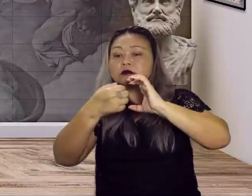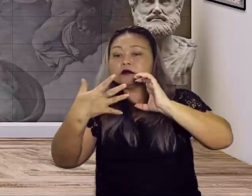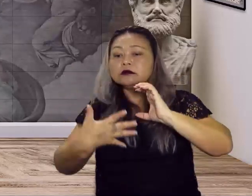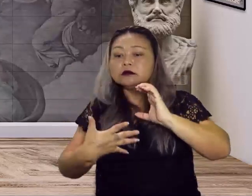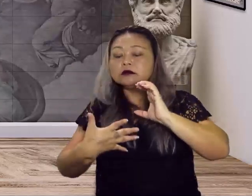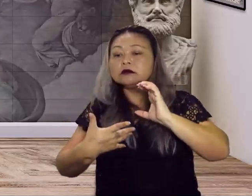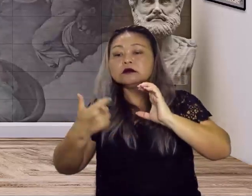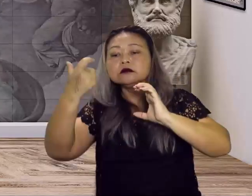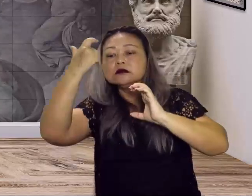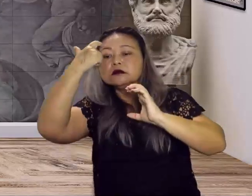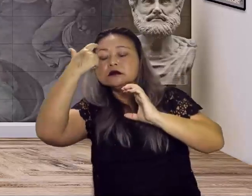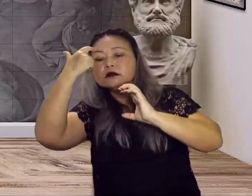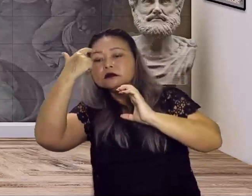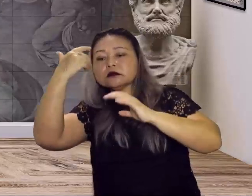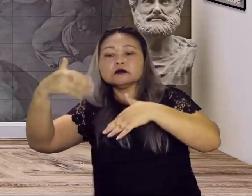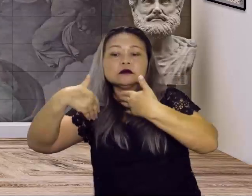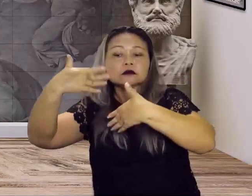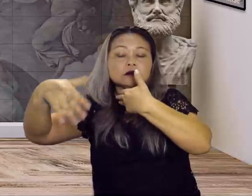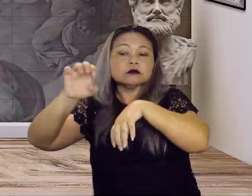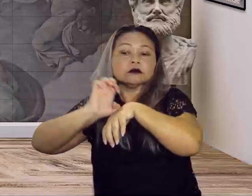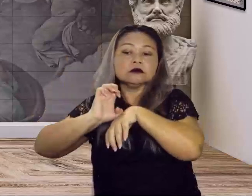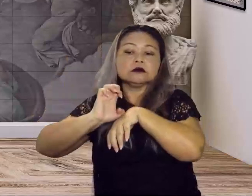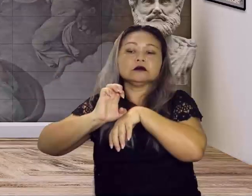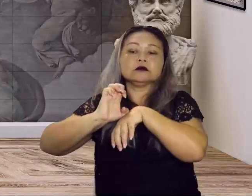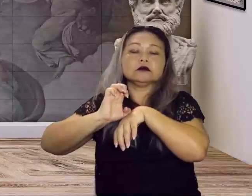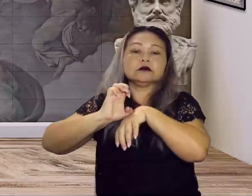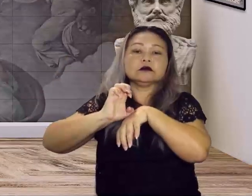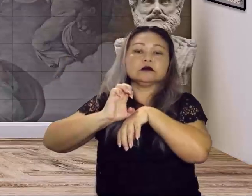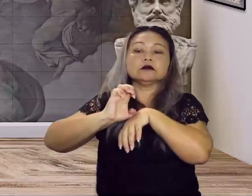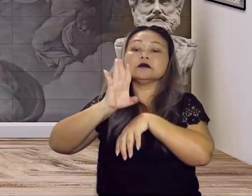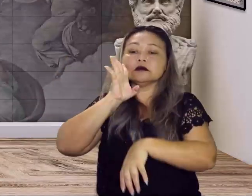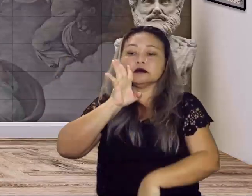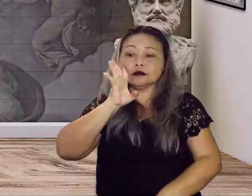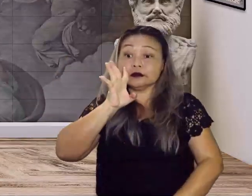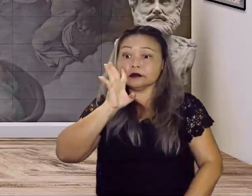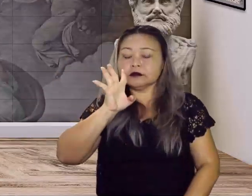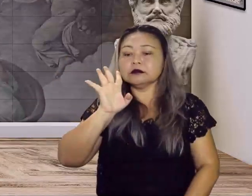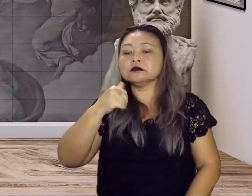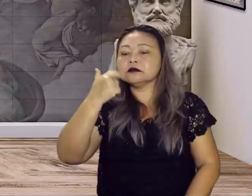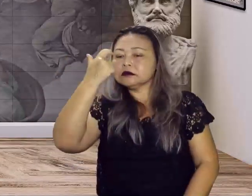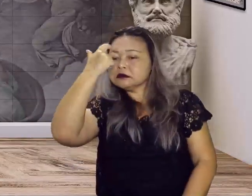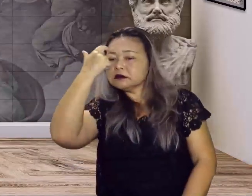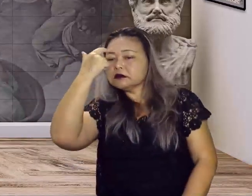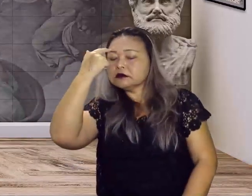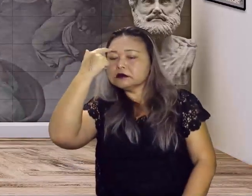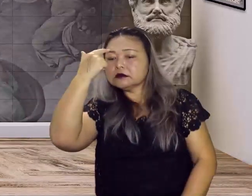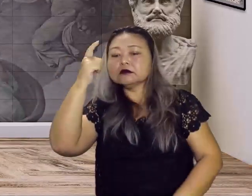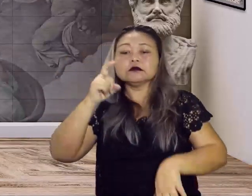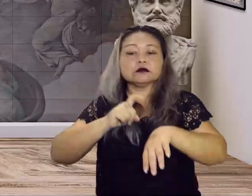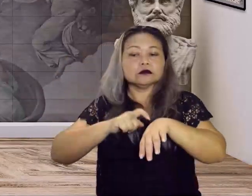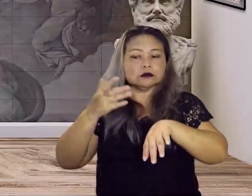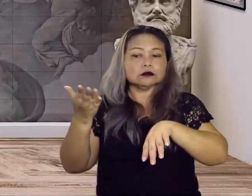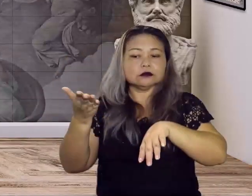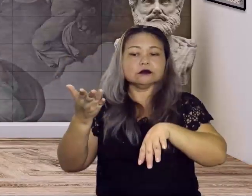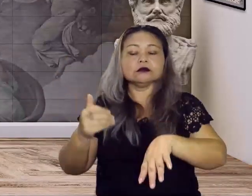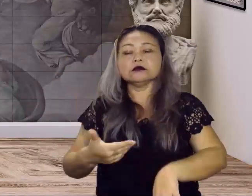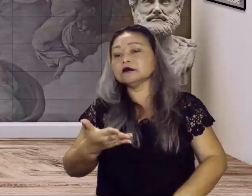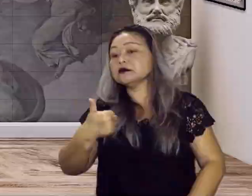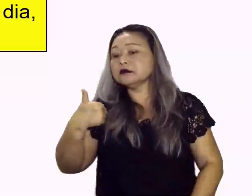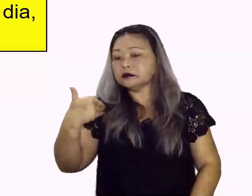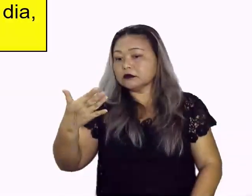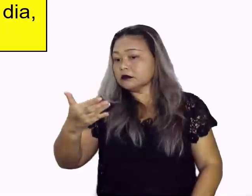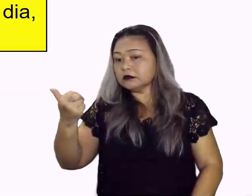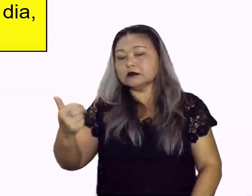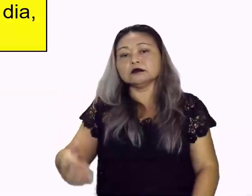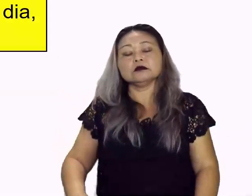caracterizar com os pensamentos, com o andamento do estado? Muito legal isso, né? Você refletir sobre esse momento. Vamos lá,